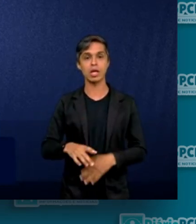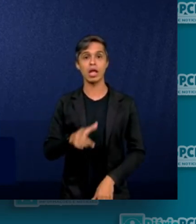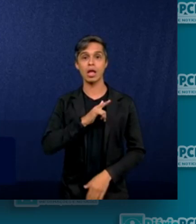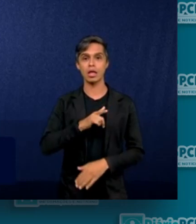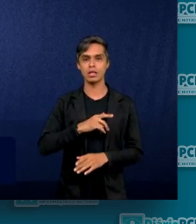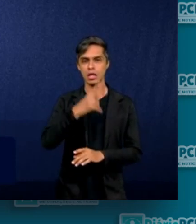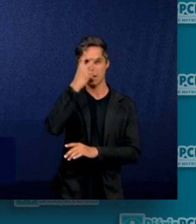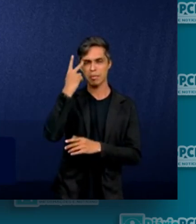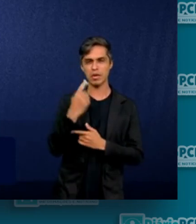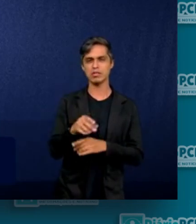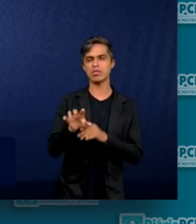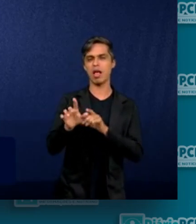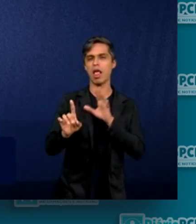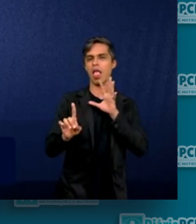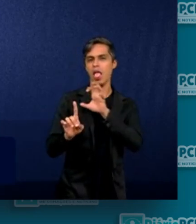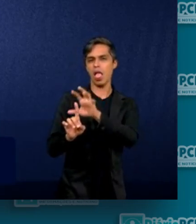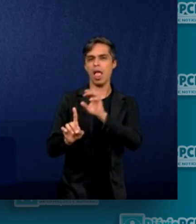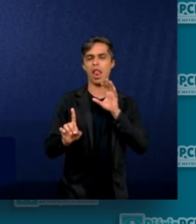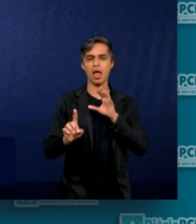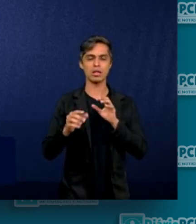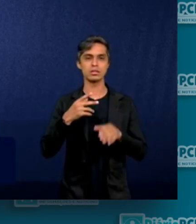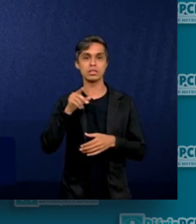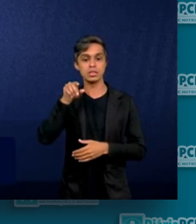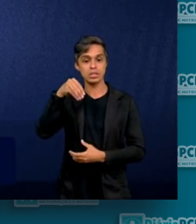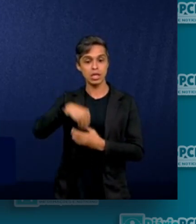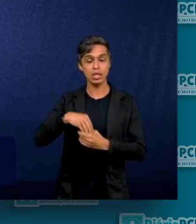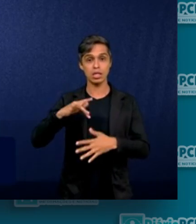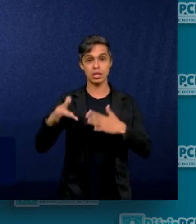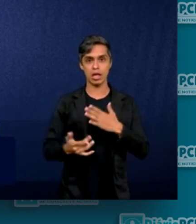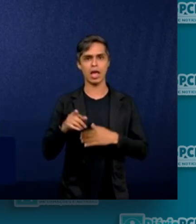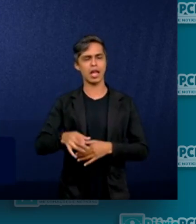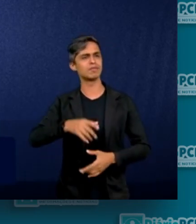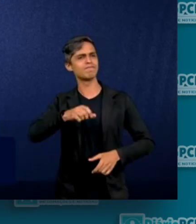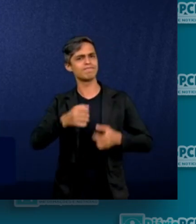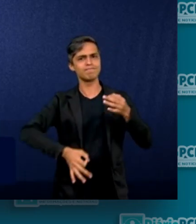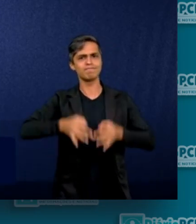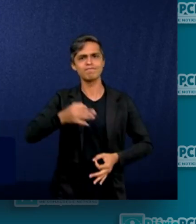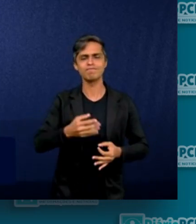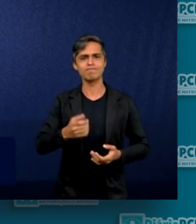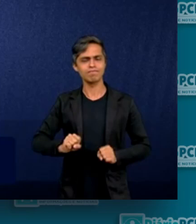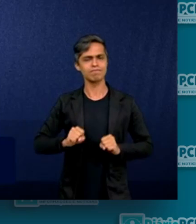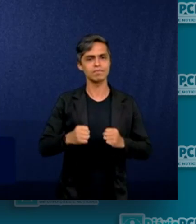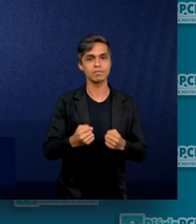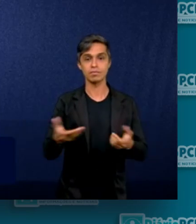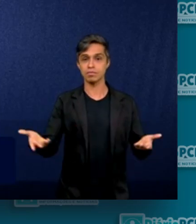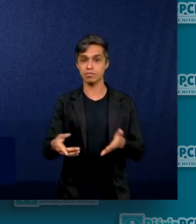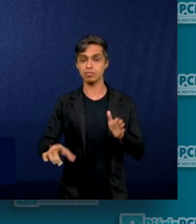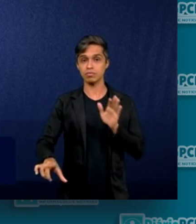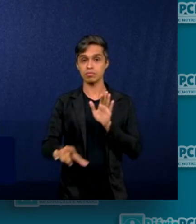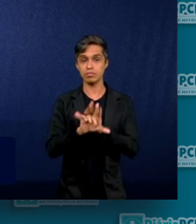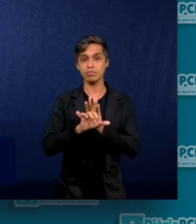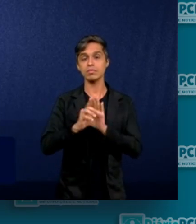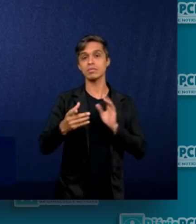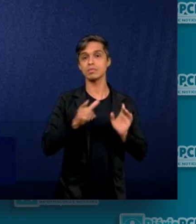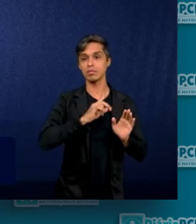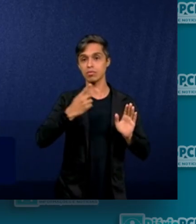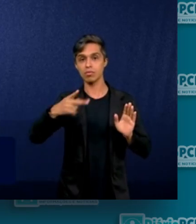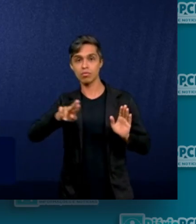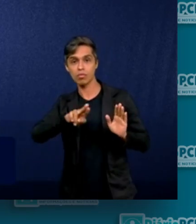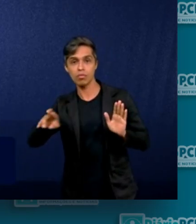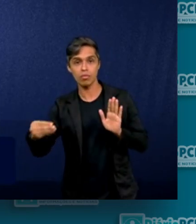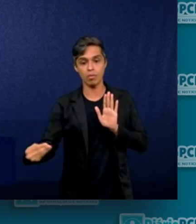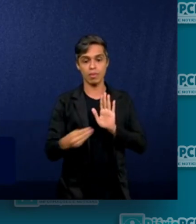na internet, ela travou uma batalha por justiça e hoje dá nome à lei estadual que combate